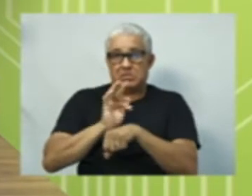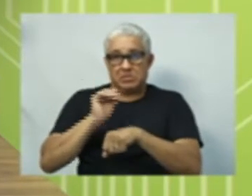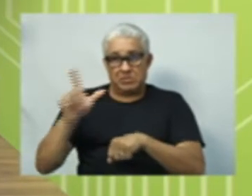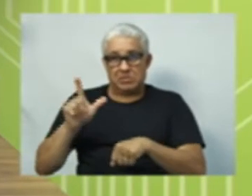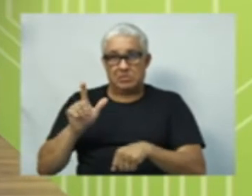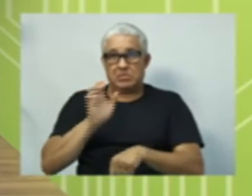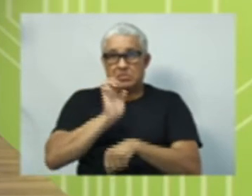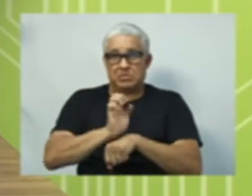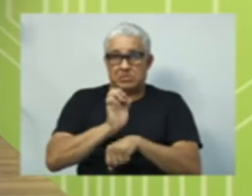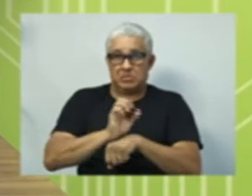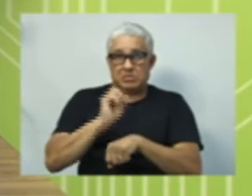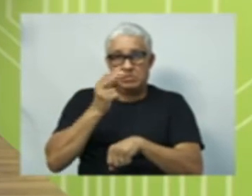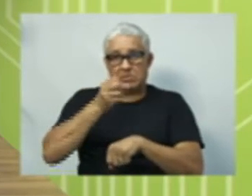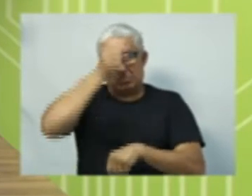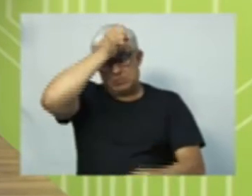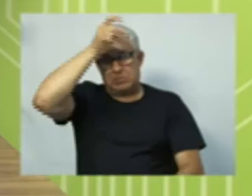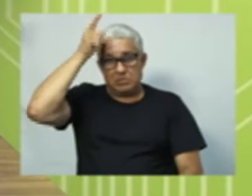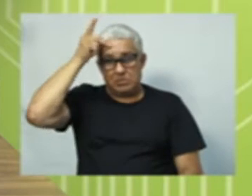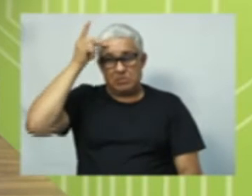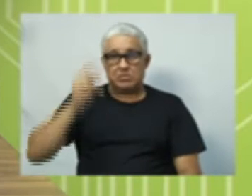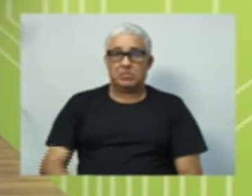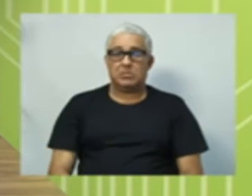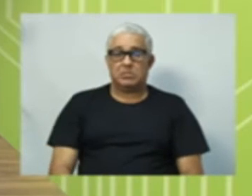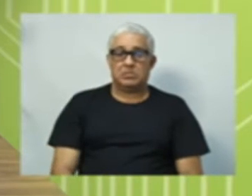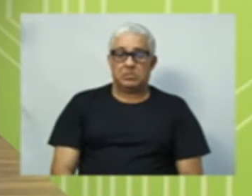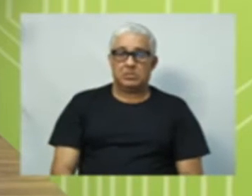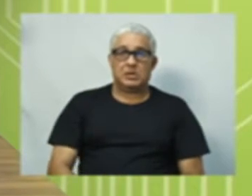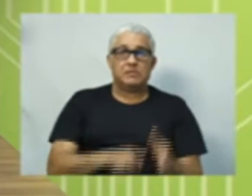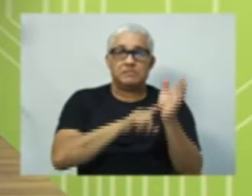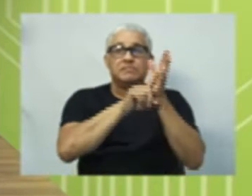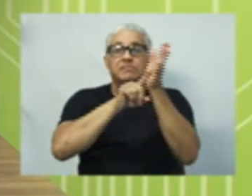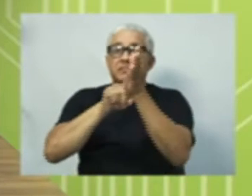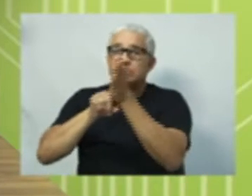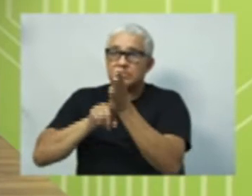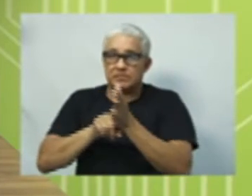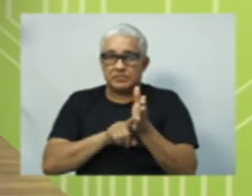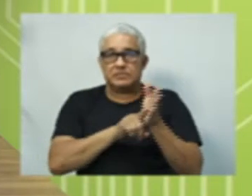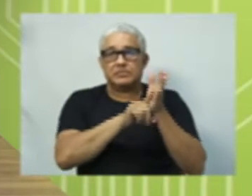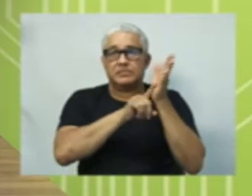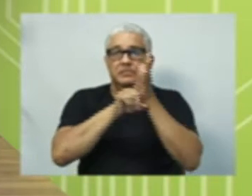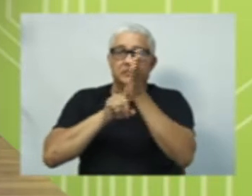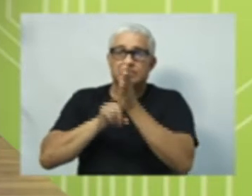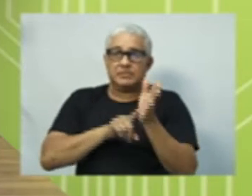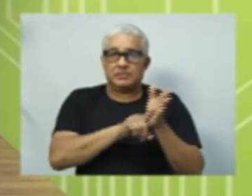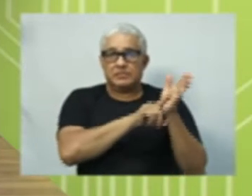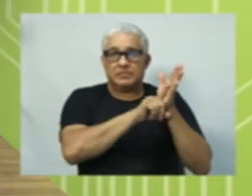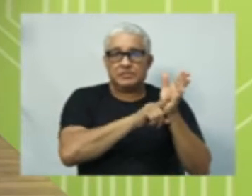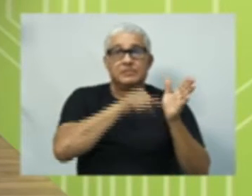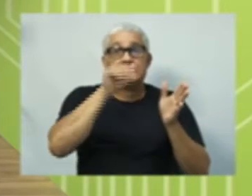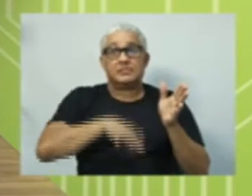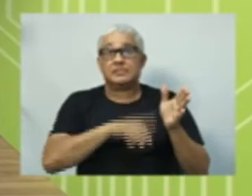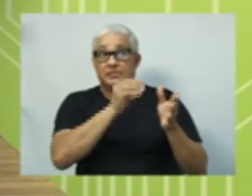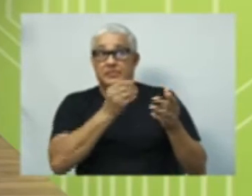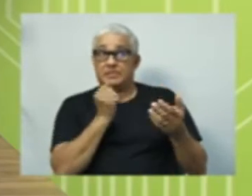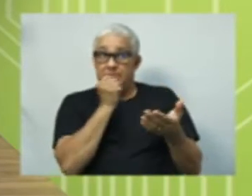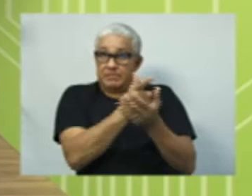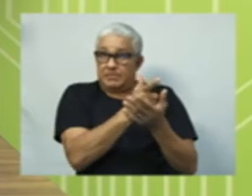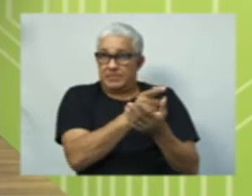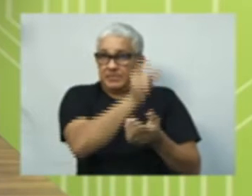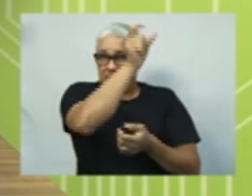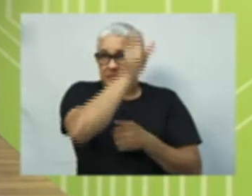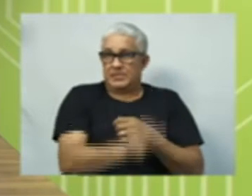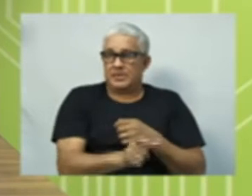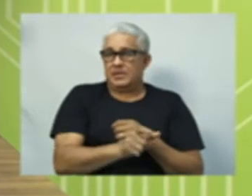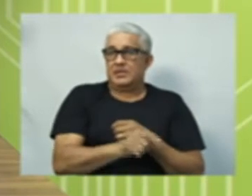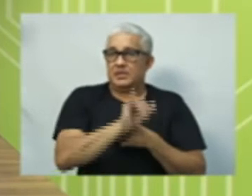o estadual e o municipal. Então, quando a gente pesquisar o qual imposto, a gente vai pesquisar para quem ele vai ser pago. Você